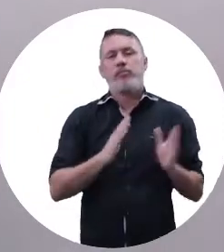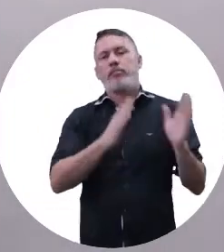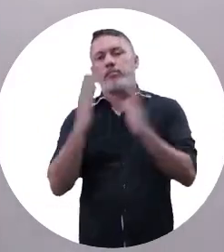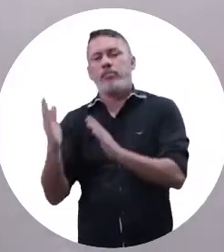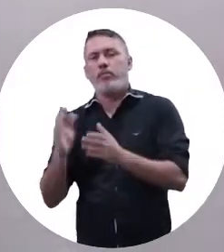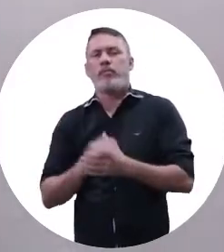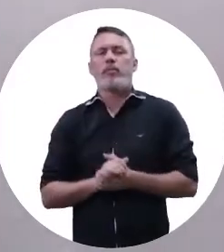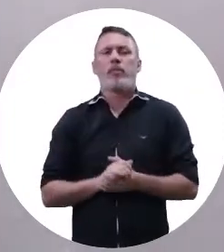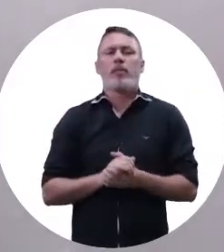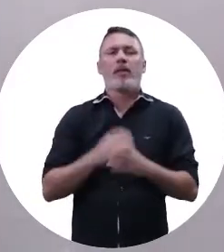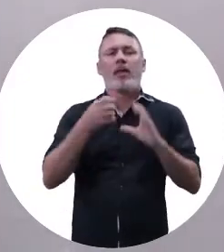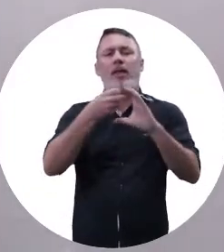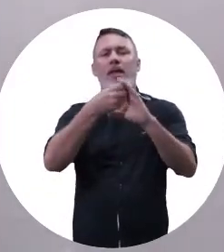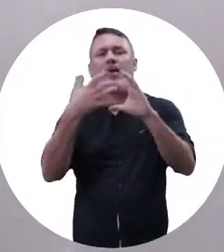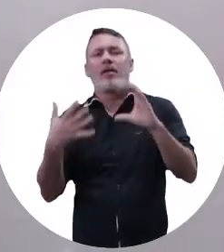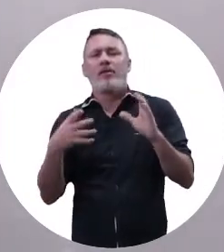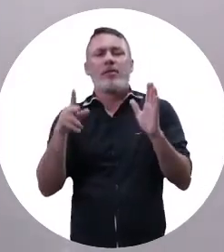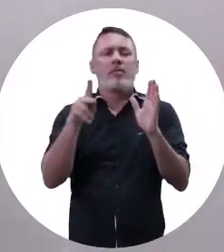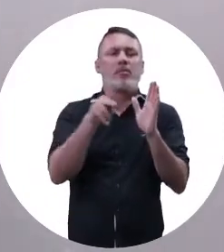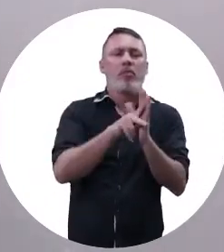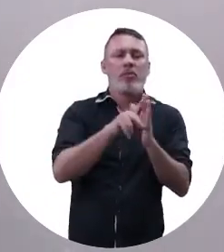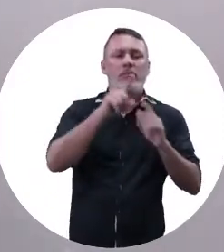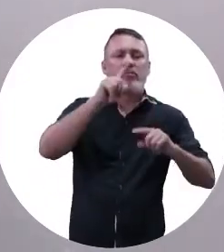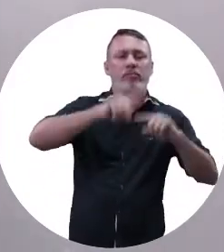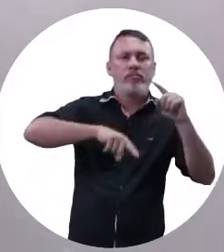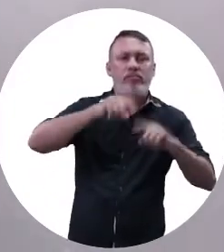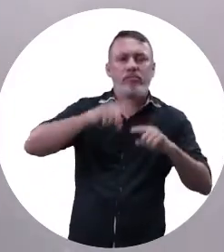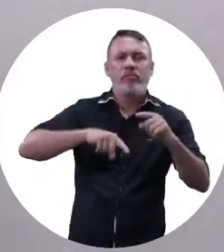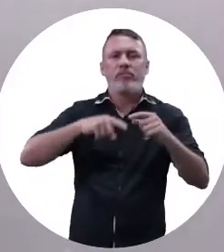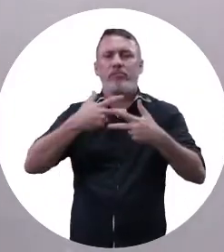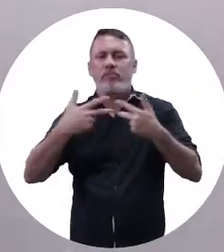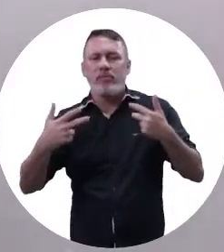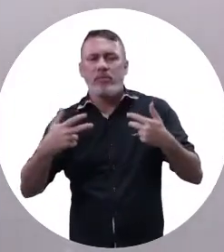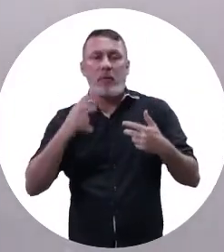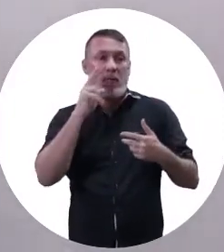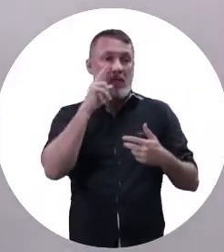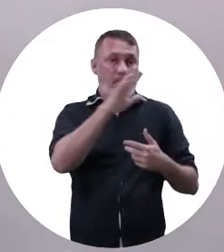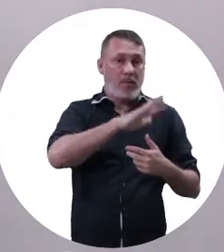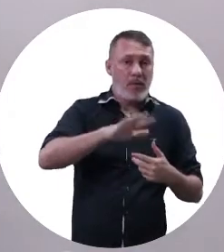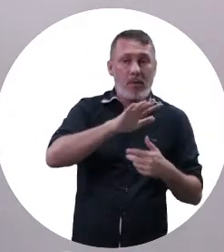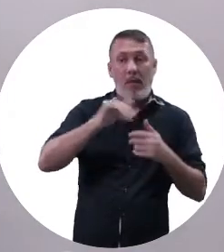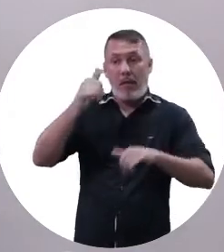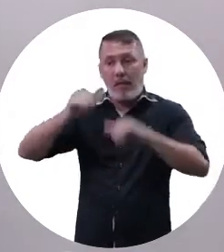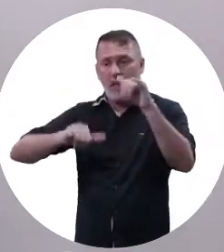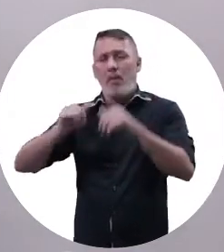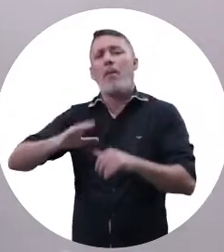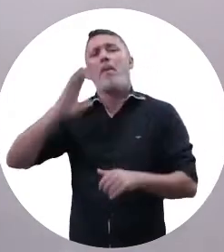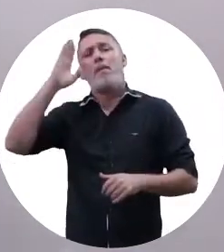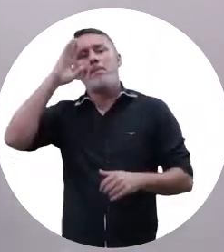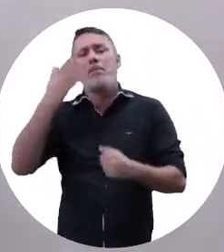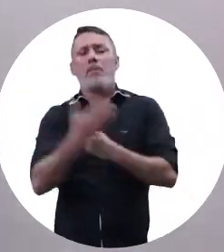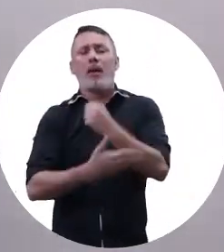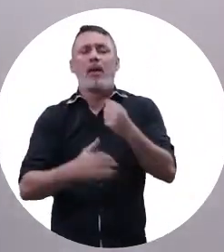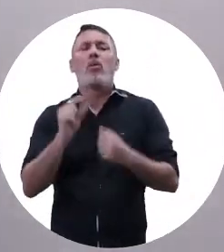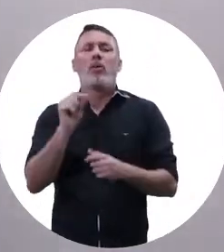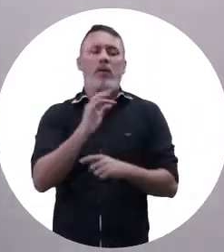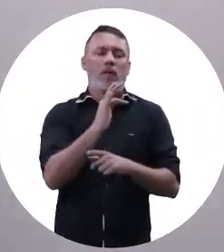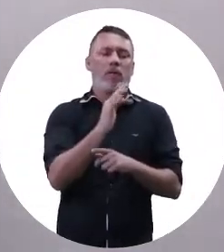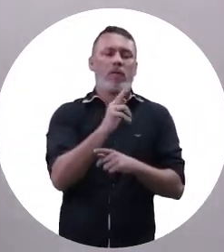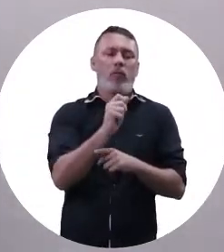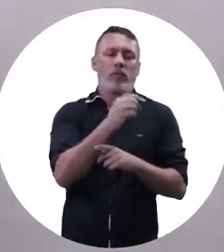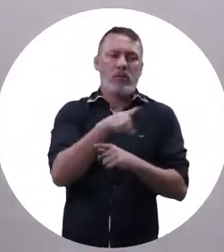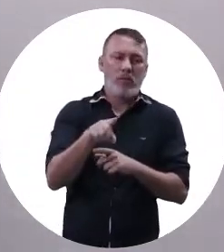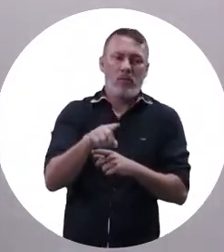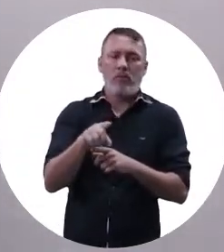Características físicas e químicas de substâncias covalentes. Em geral, Baixos pontos de fusão e ebulição. Isso aqui é um